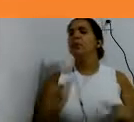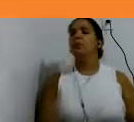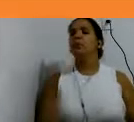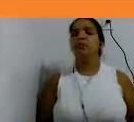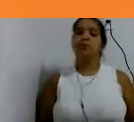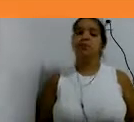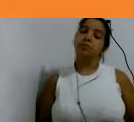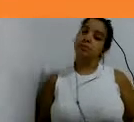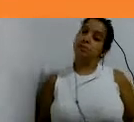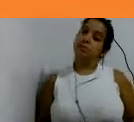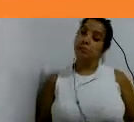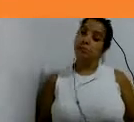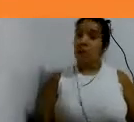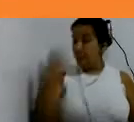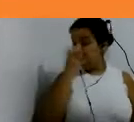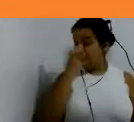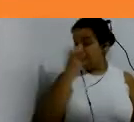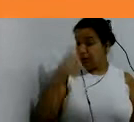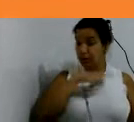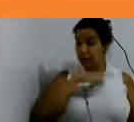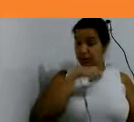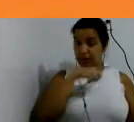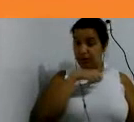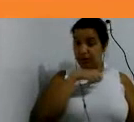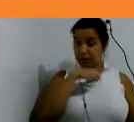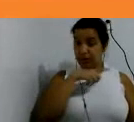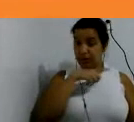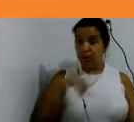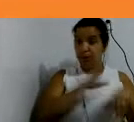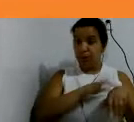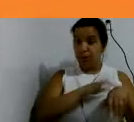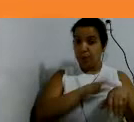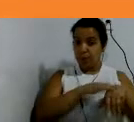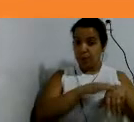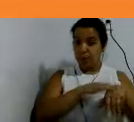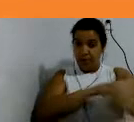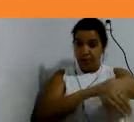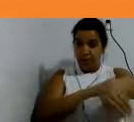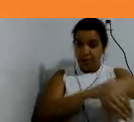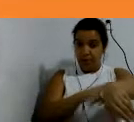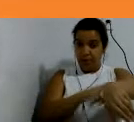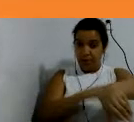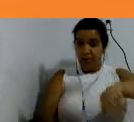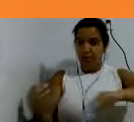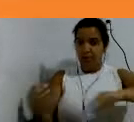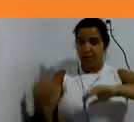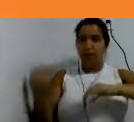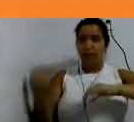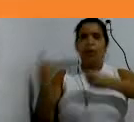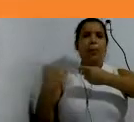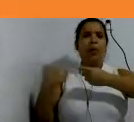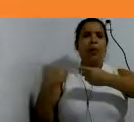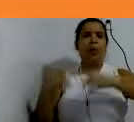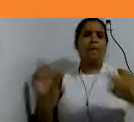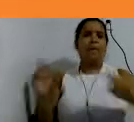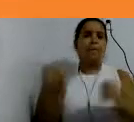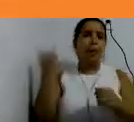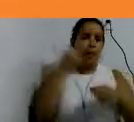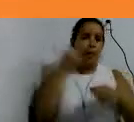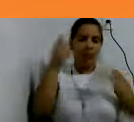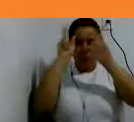Eu disse que os cães têm parasitismo cutâneo elevado. Aí eu perguntei qual que é a importância disso para a parasitologia humana e também